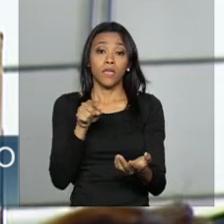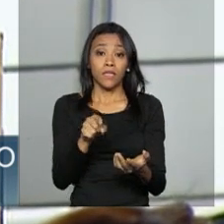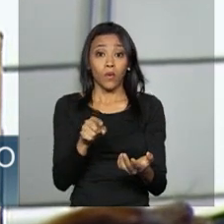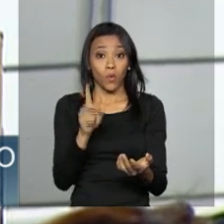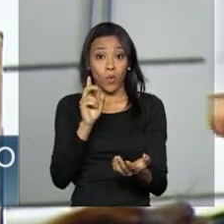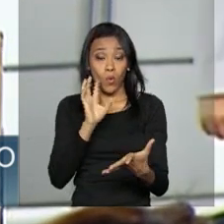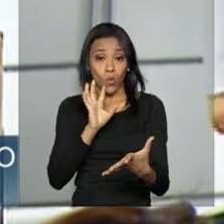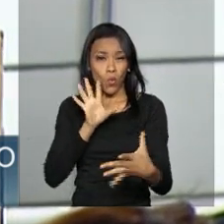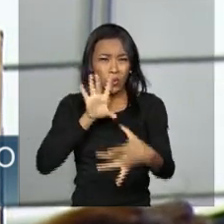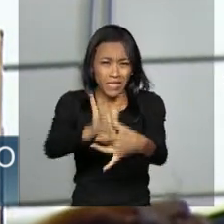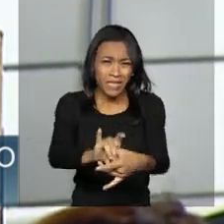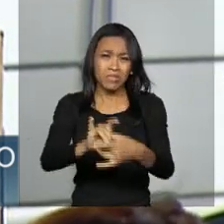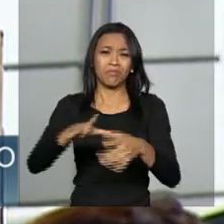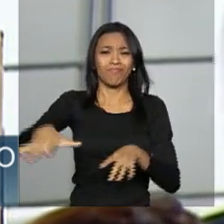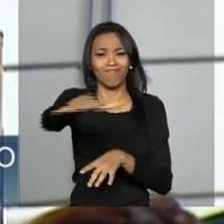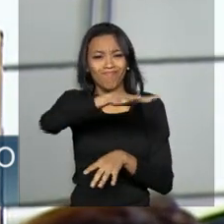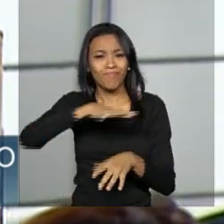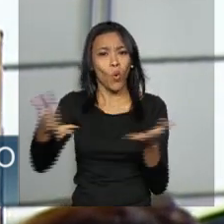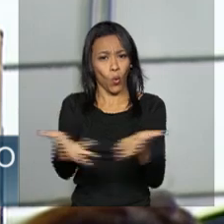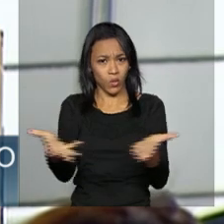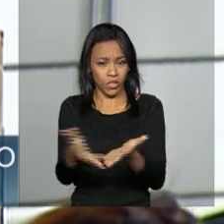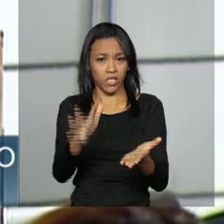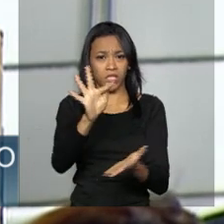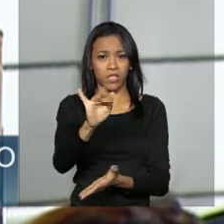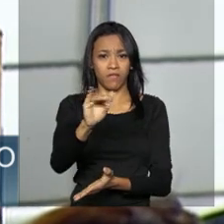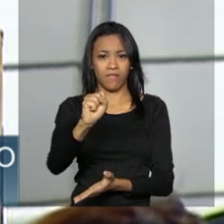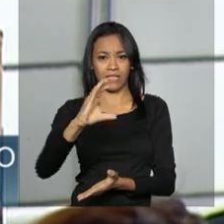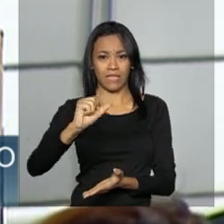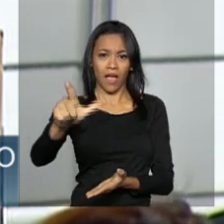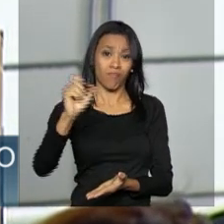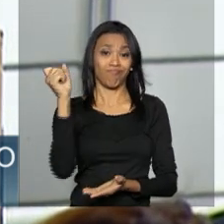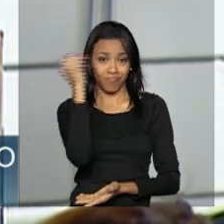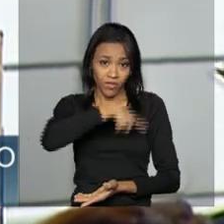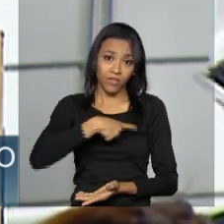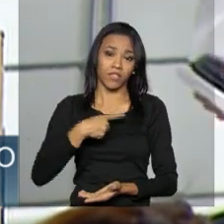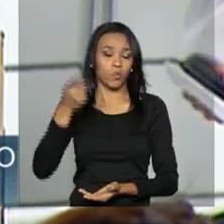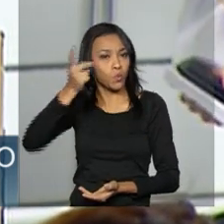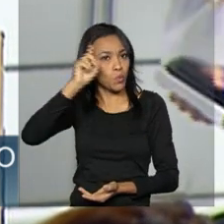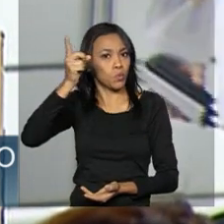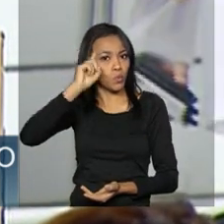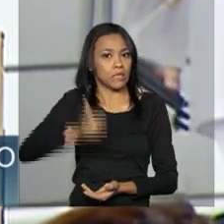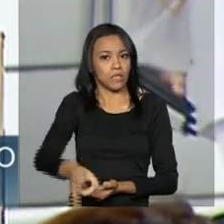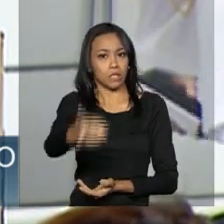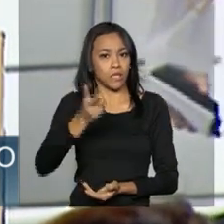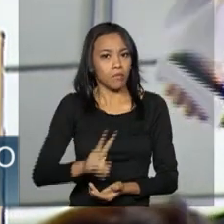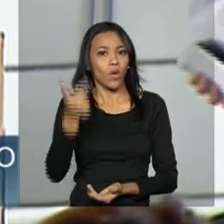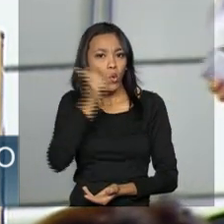O cenário fiscal que enfrentamos é difícil. Estamos trabalhando diuturnamente para